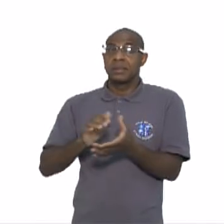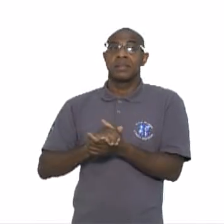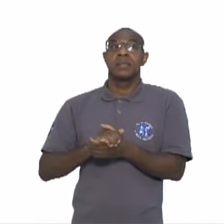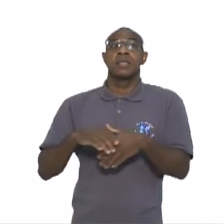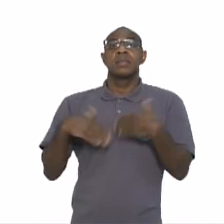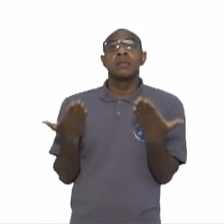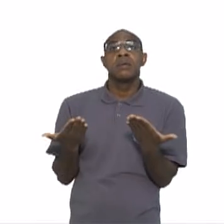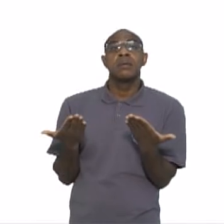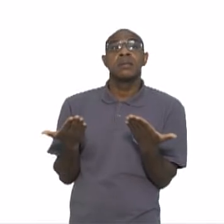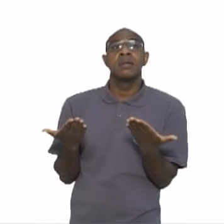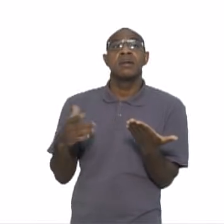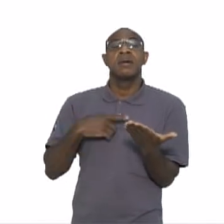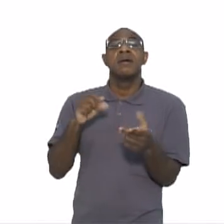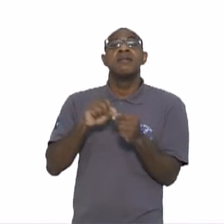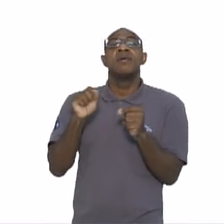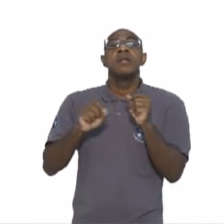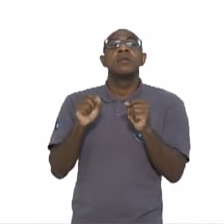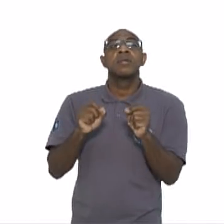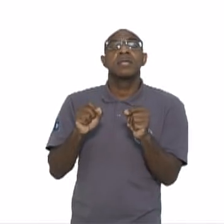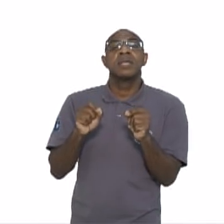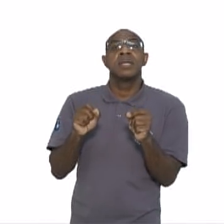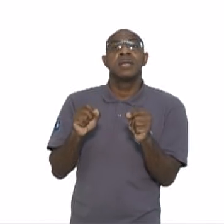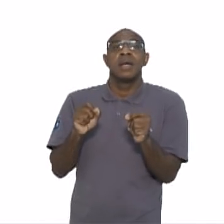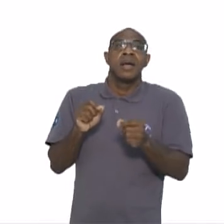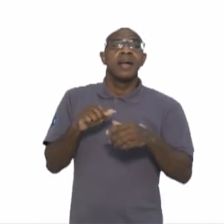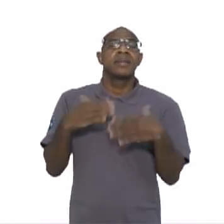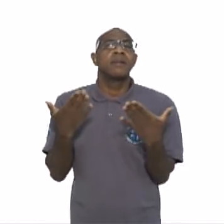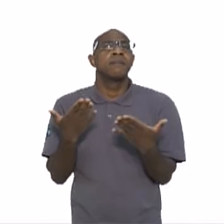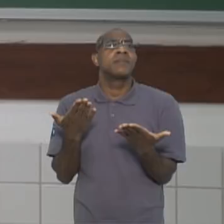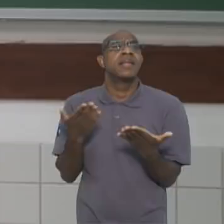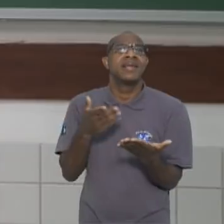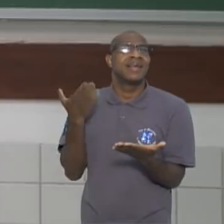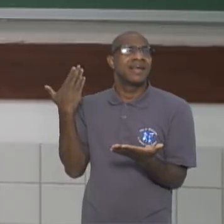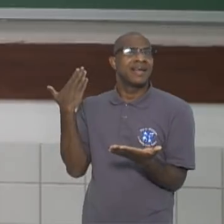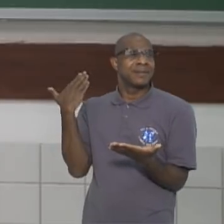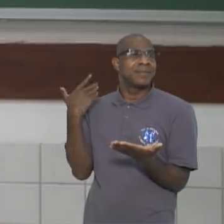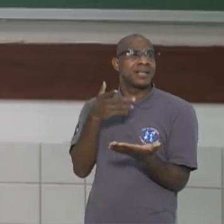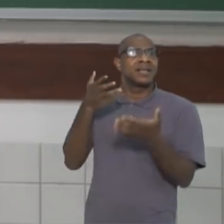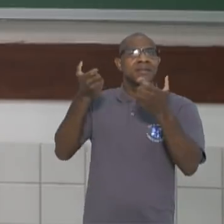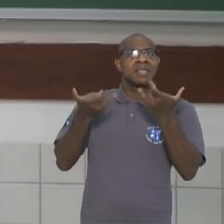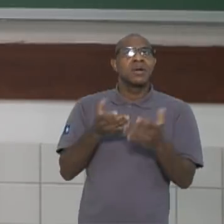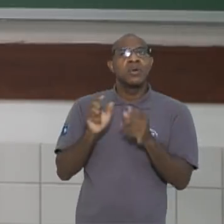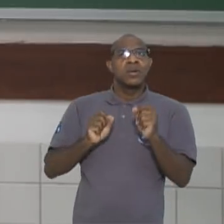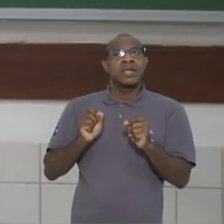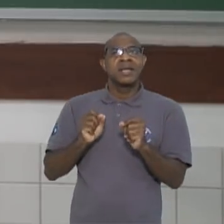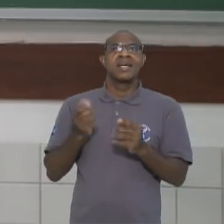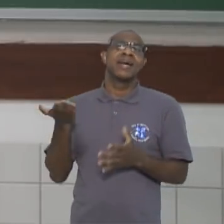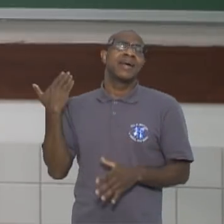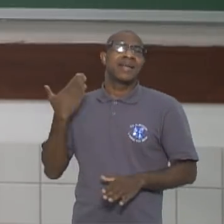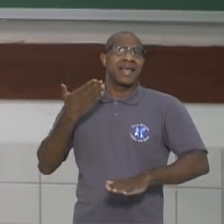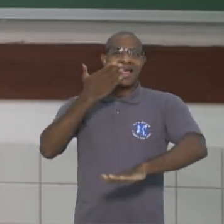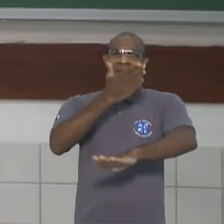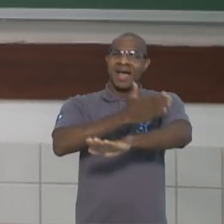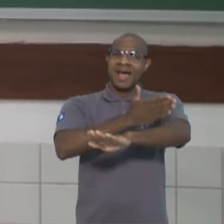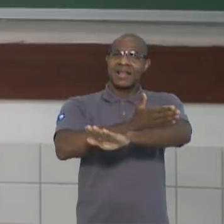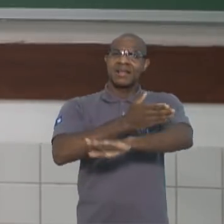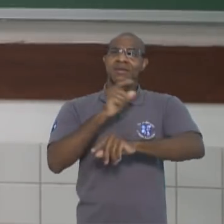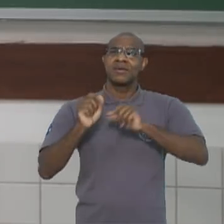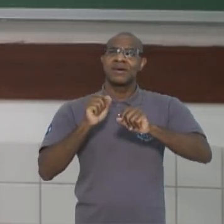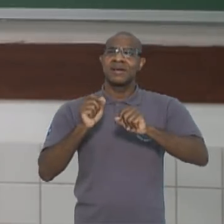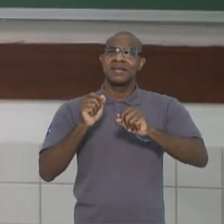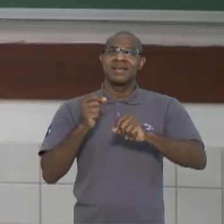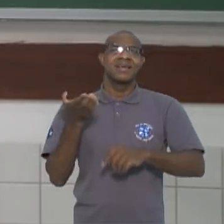exército, fez deste fato uma lenda entre os povos germânicos. Eu não falei para vocês nas aulas anteriores que a Idade Média é repleta de